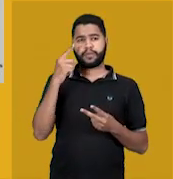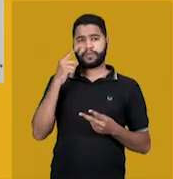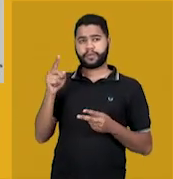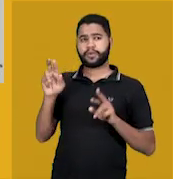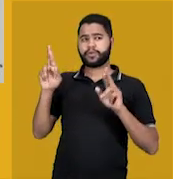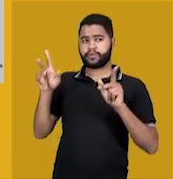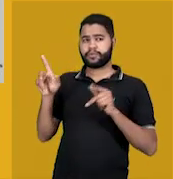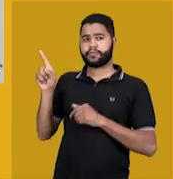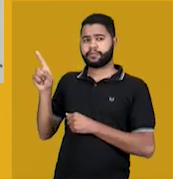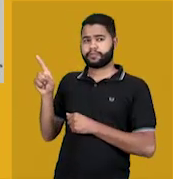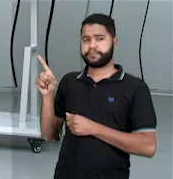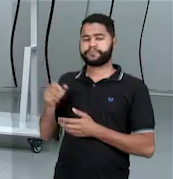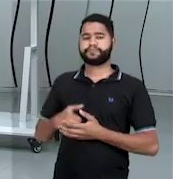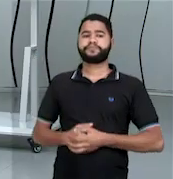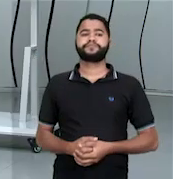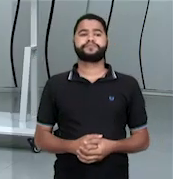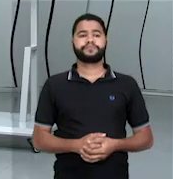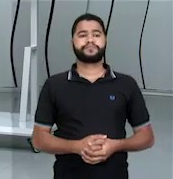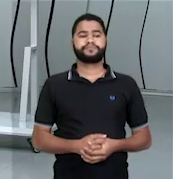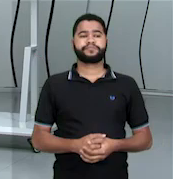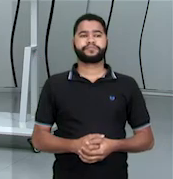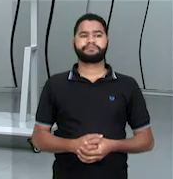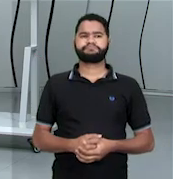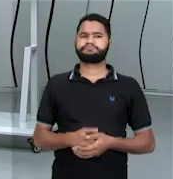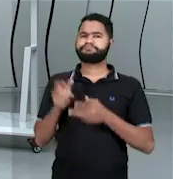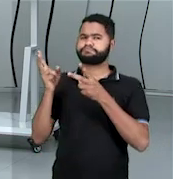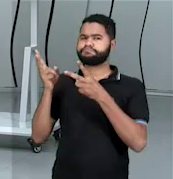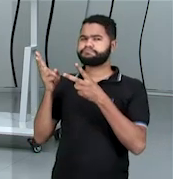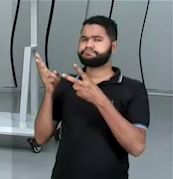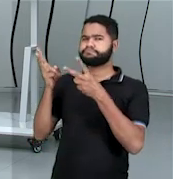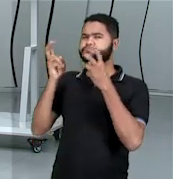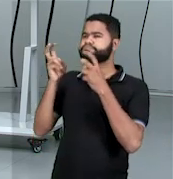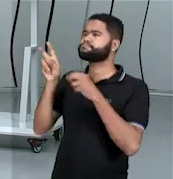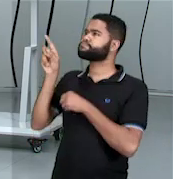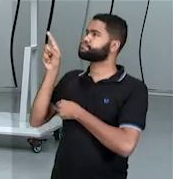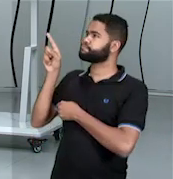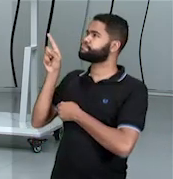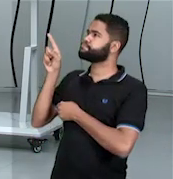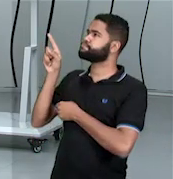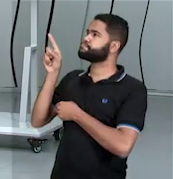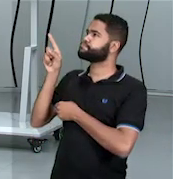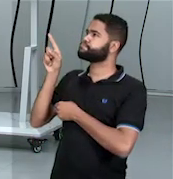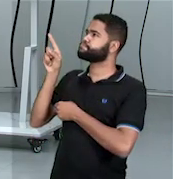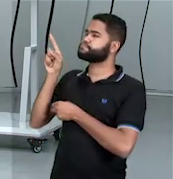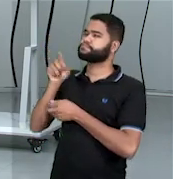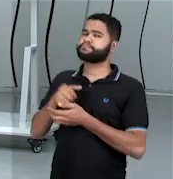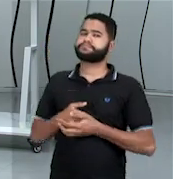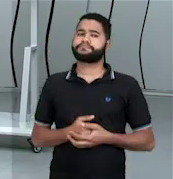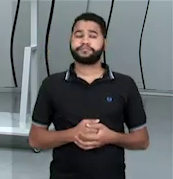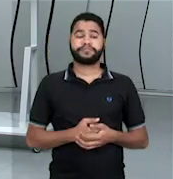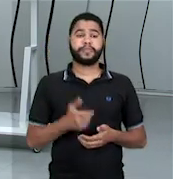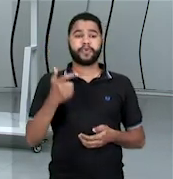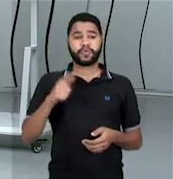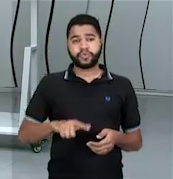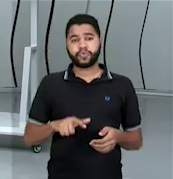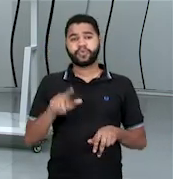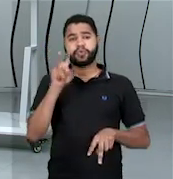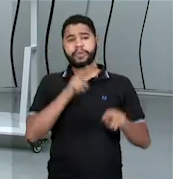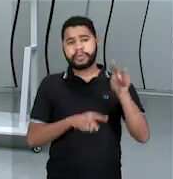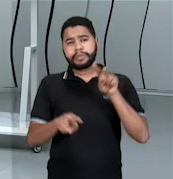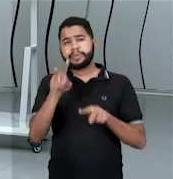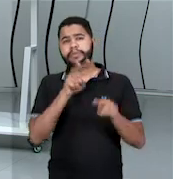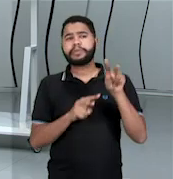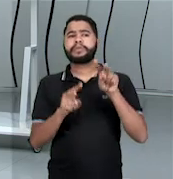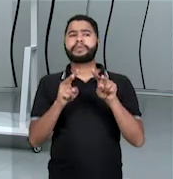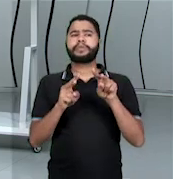da pirâmide etária entre elas. Então, reparem para vocês verem aqui na pirâmide etária, novamente analisando gráficos, né,